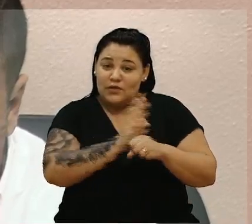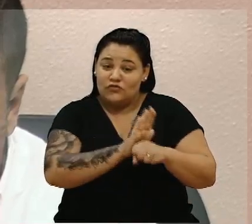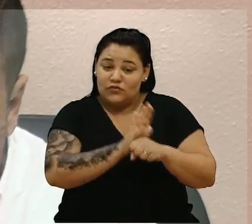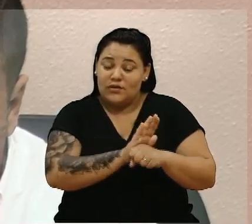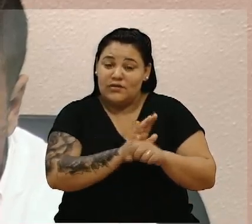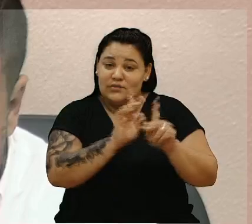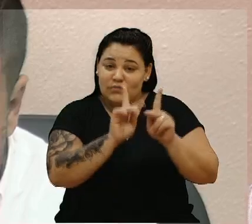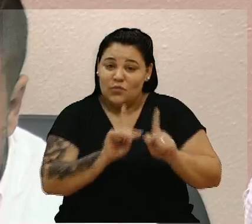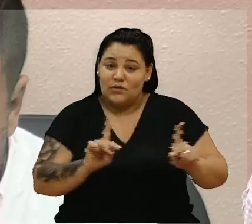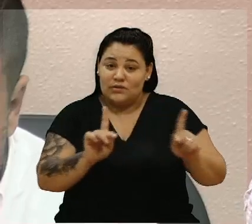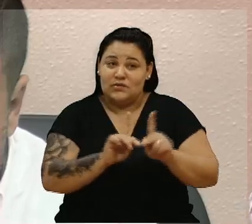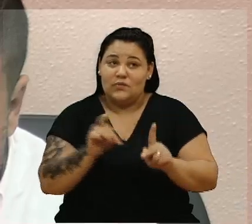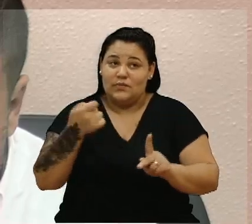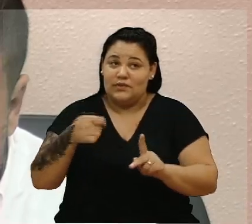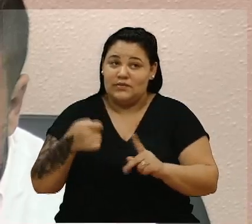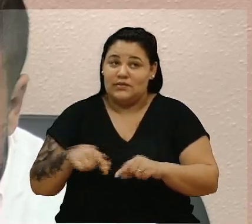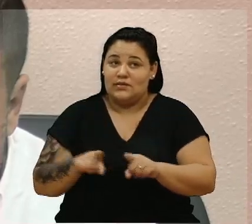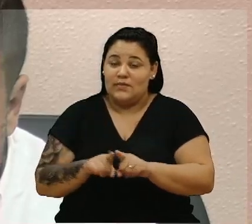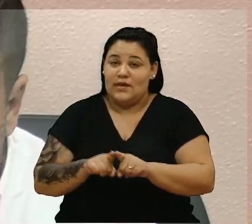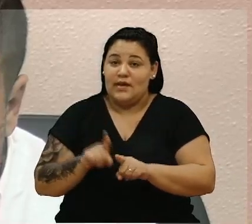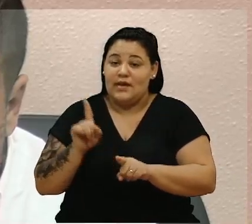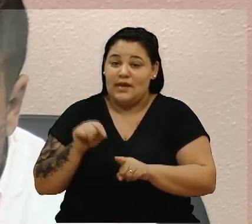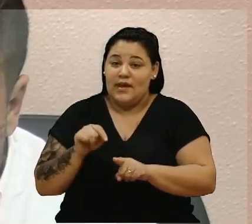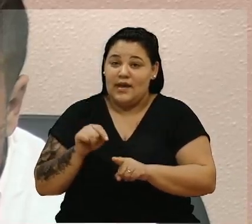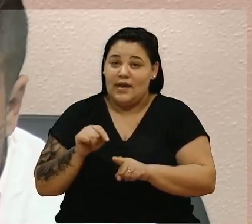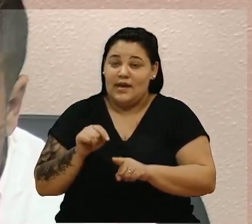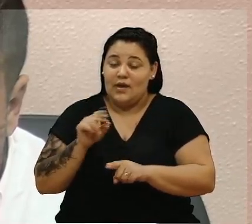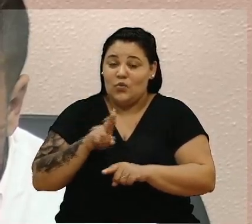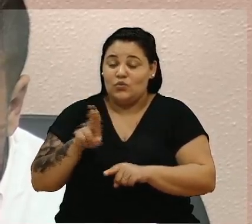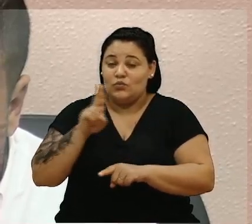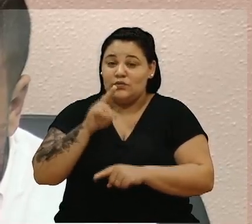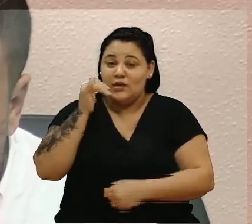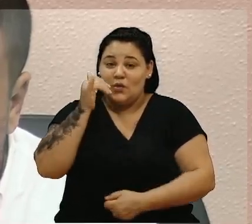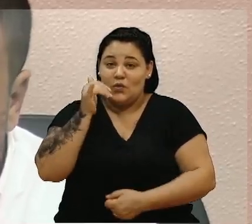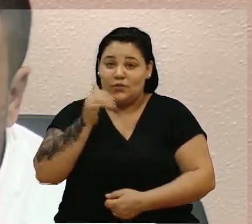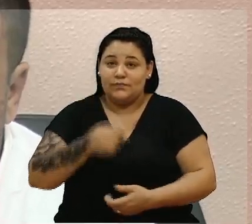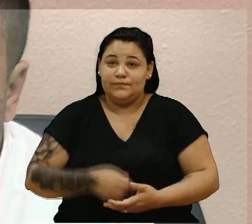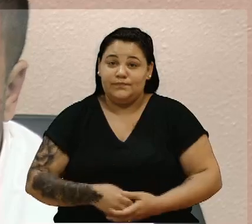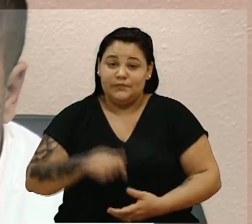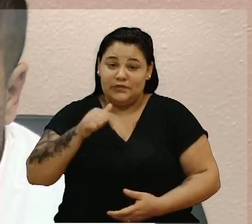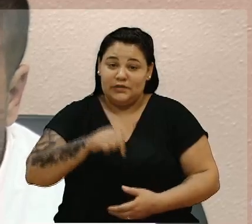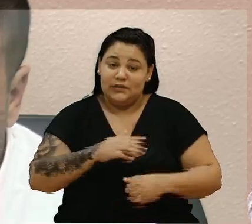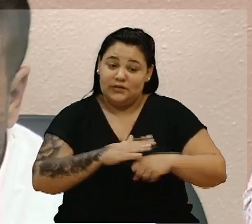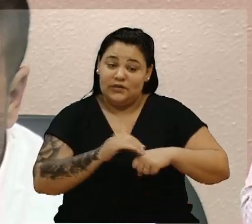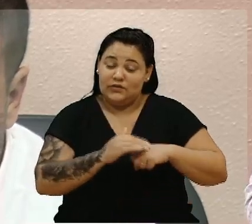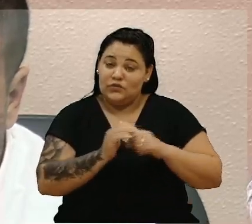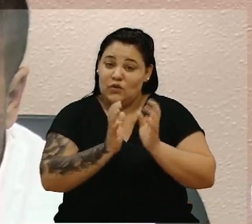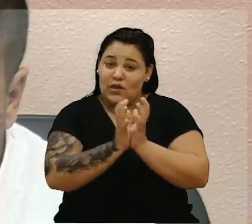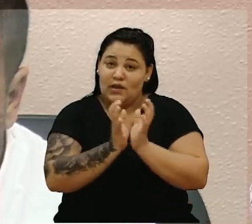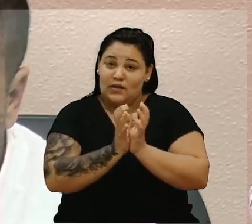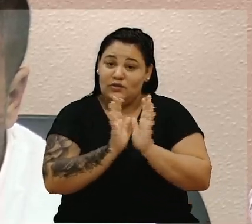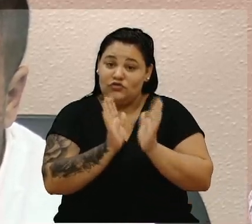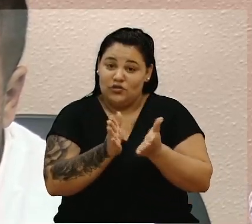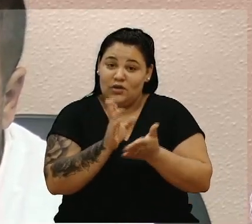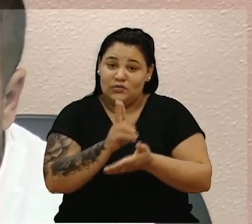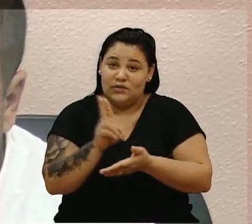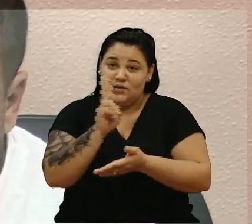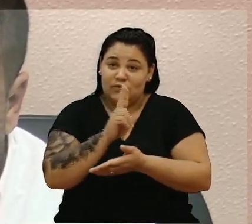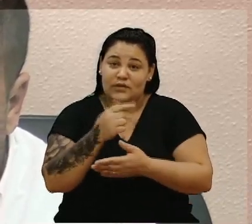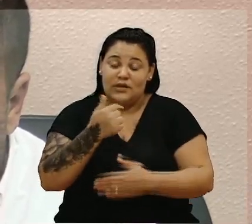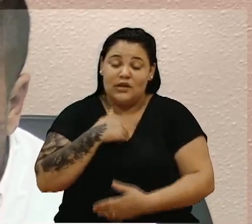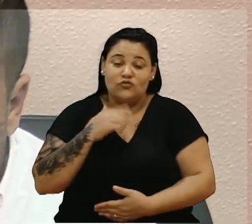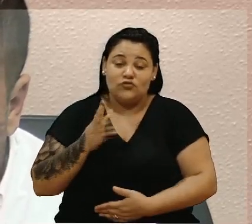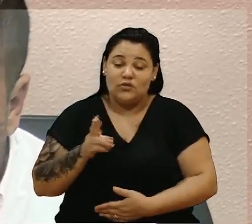precisam, que é quem usa o transporte coletivo. Aqui, meus nobres colegas já devem ter usado. Eu já usei